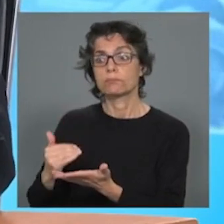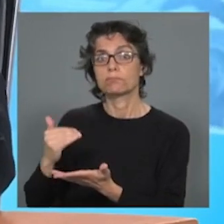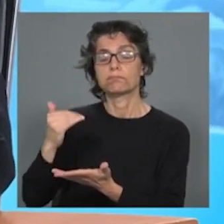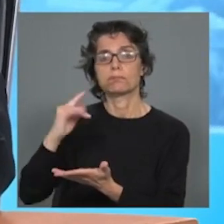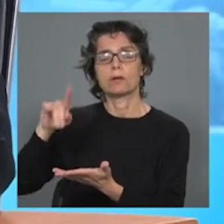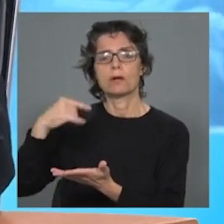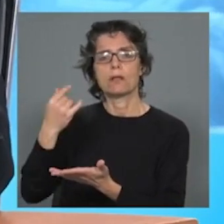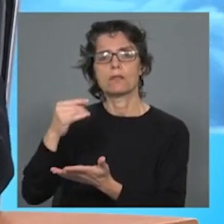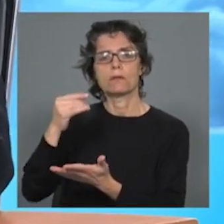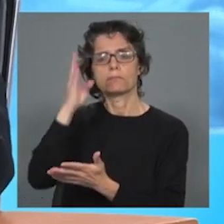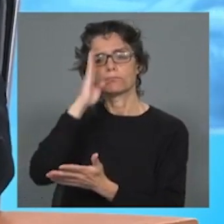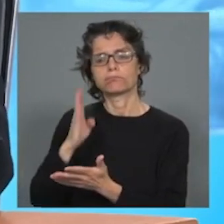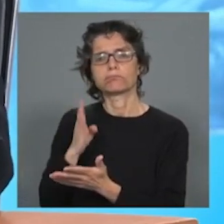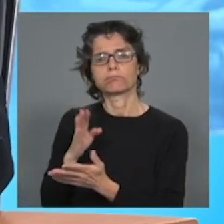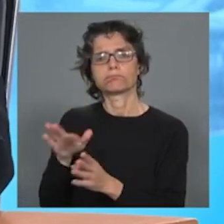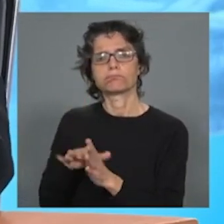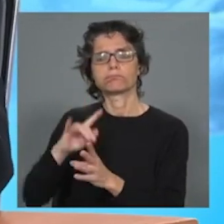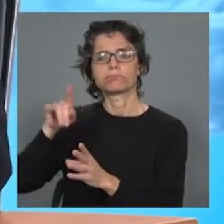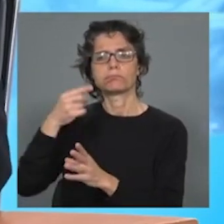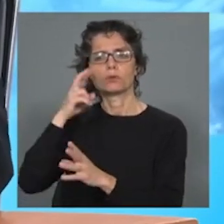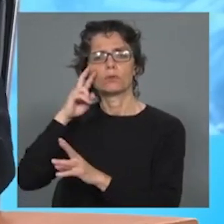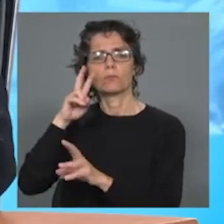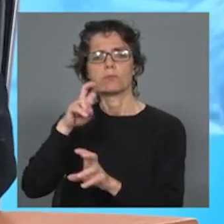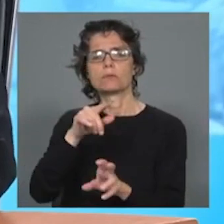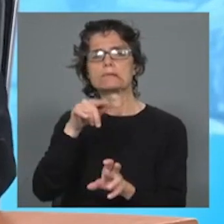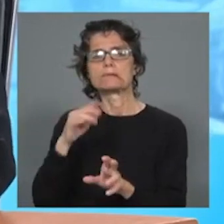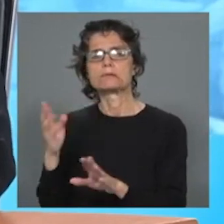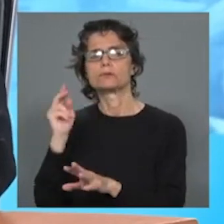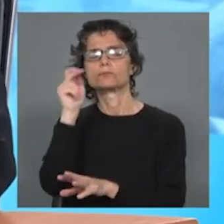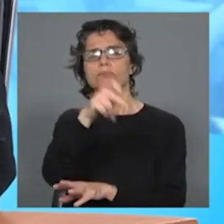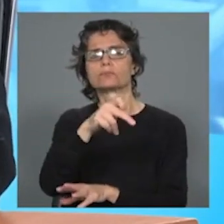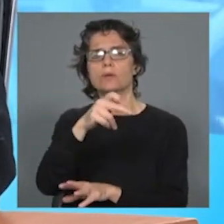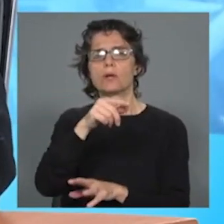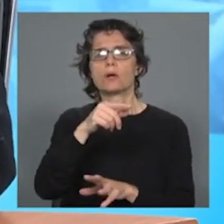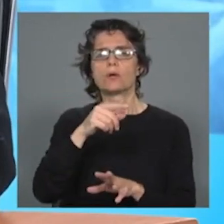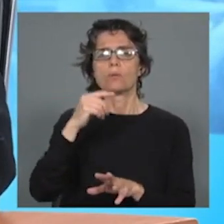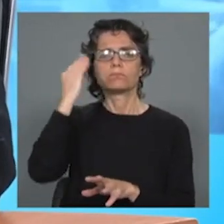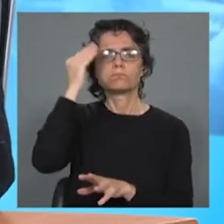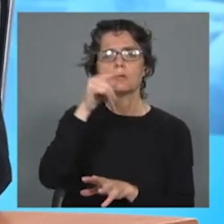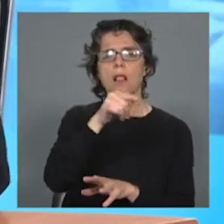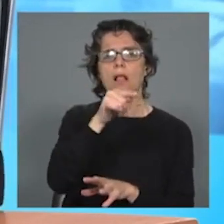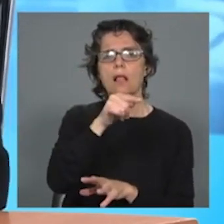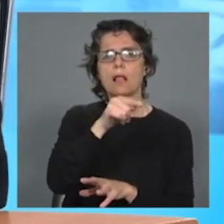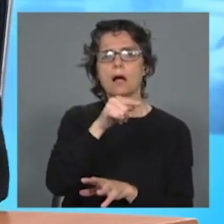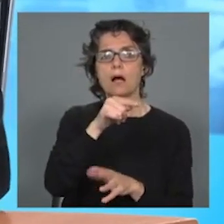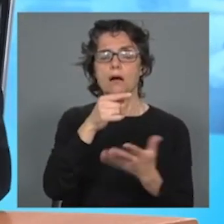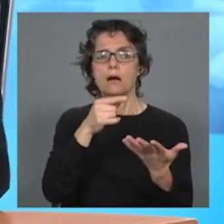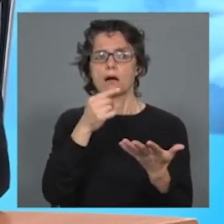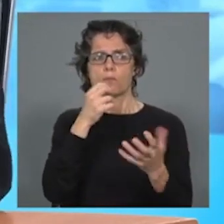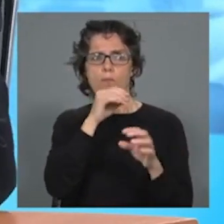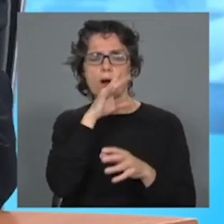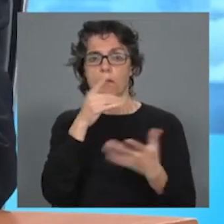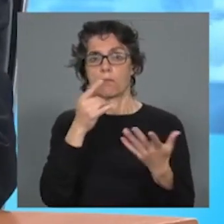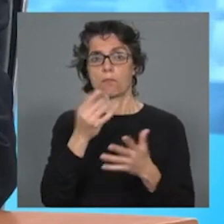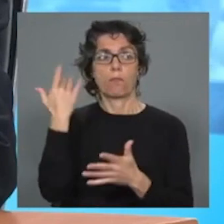militar, faz uma exploração em Marrocos e fica impressionado pelo que encontra. Marrocos era um mapa